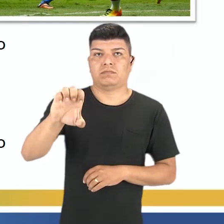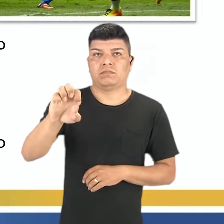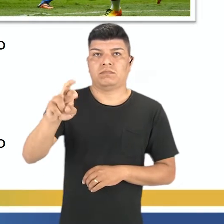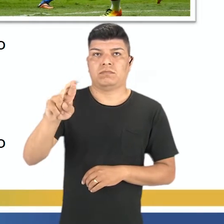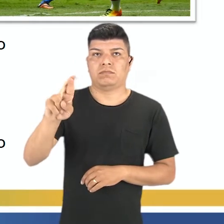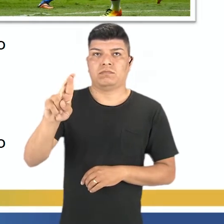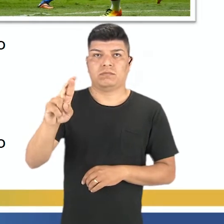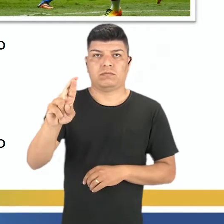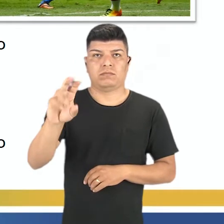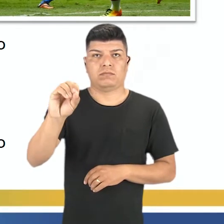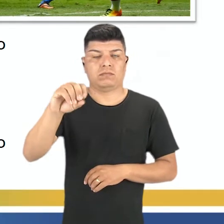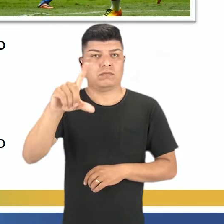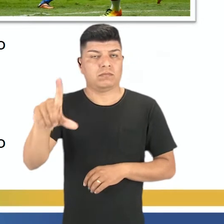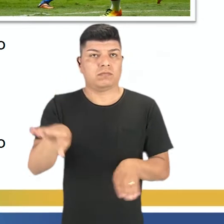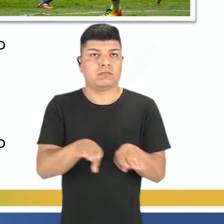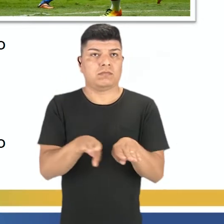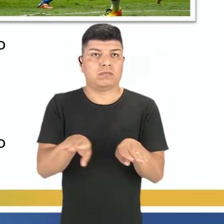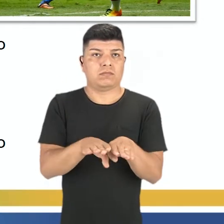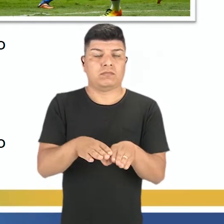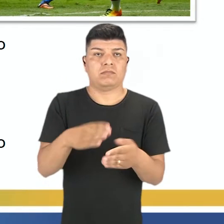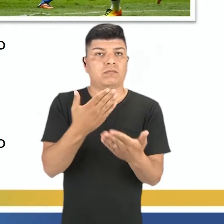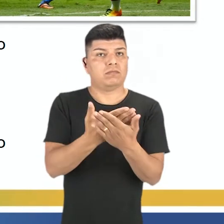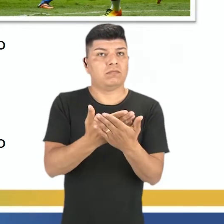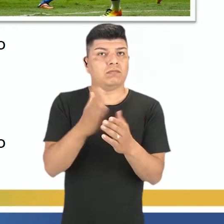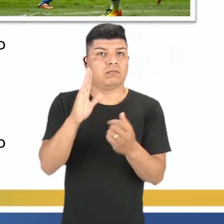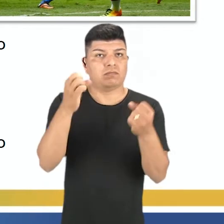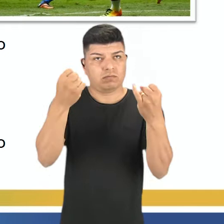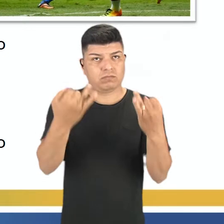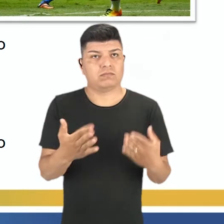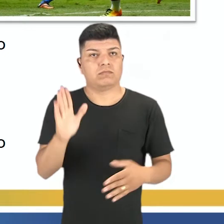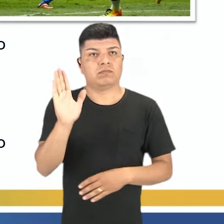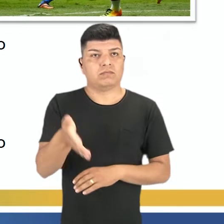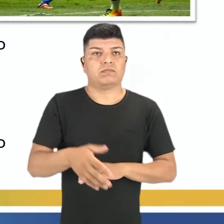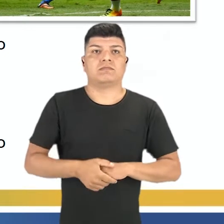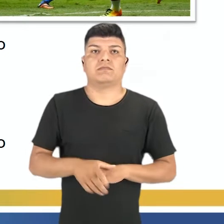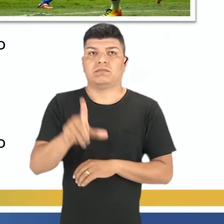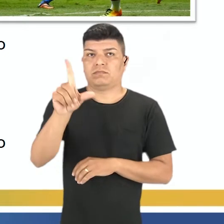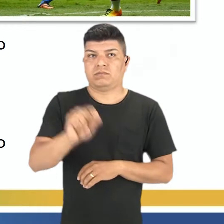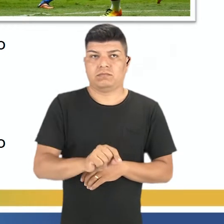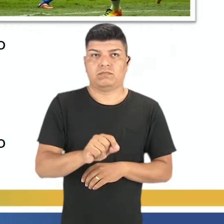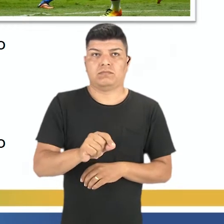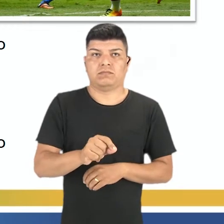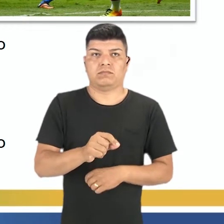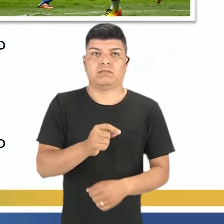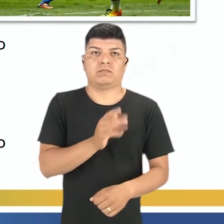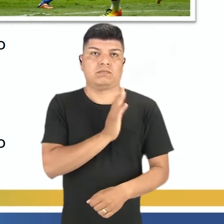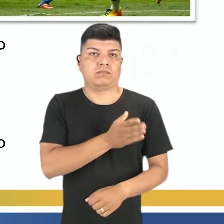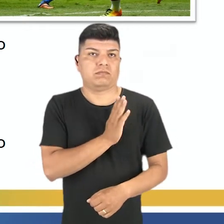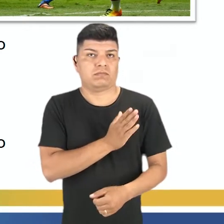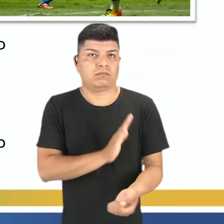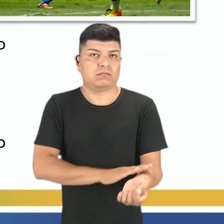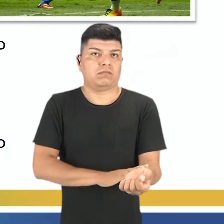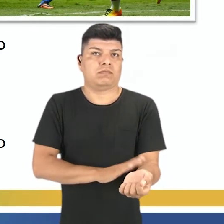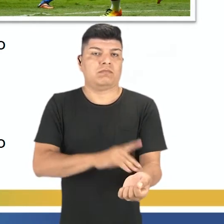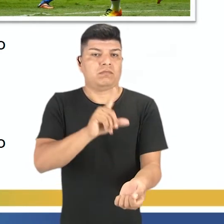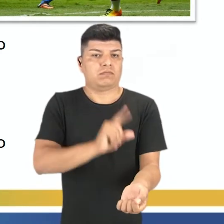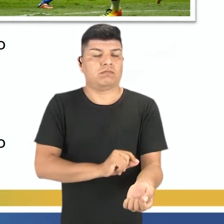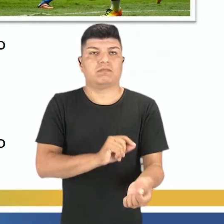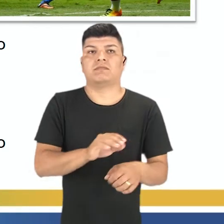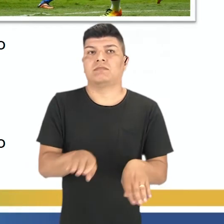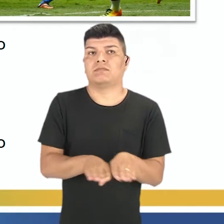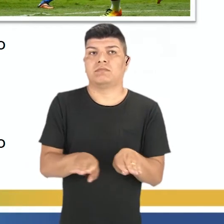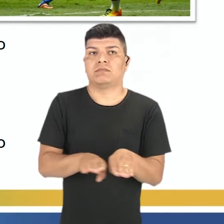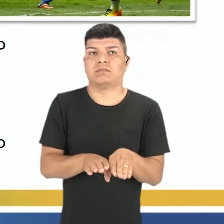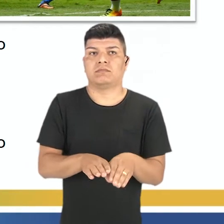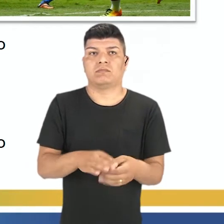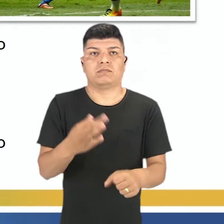que também já fizemos uma aula falando sobre frequência cardíaca, diminuição da pressão arterial, e diminuição da